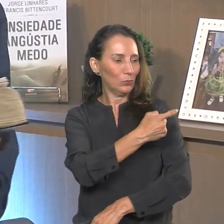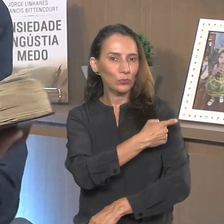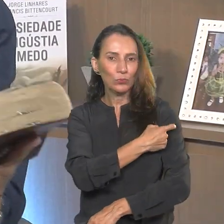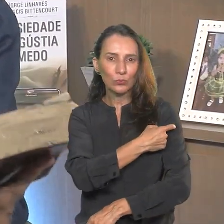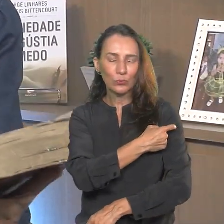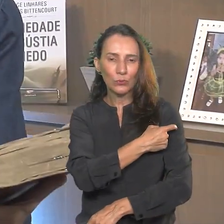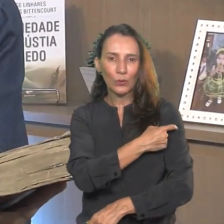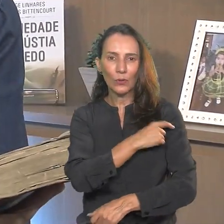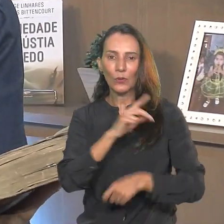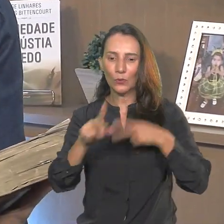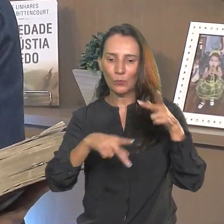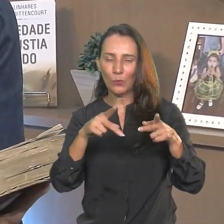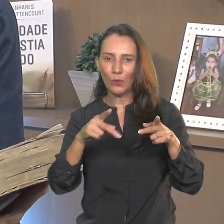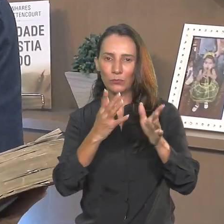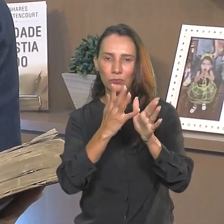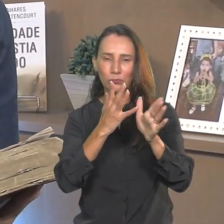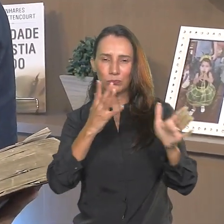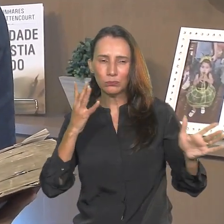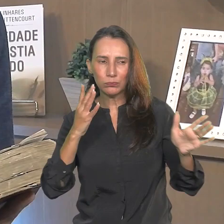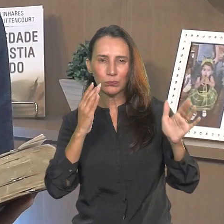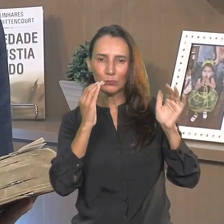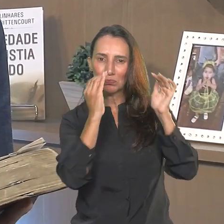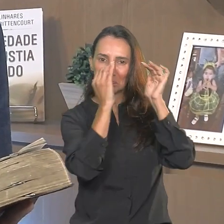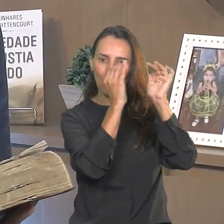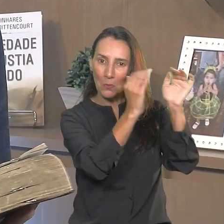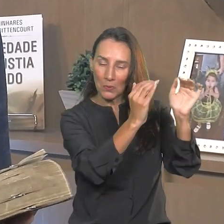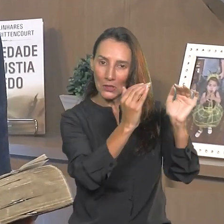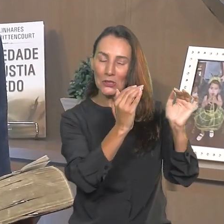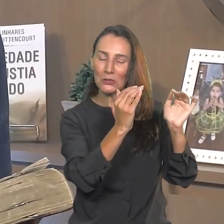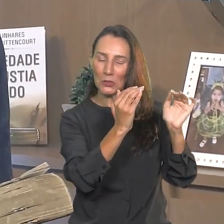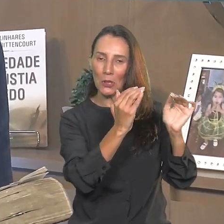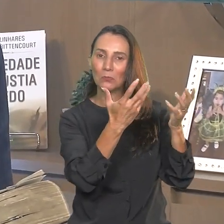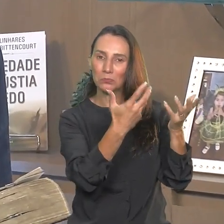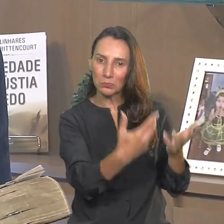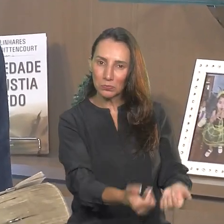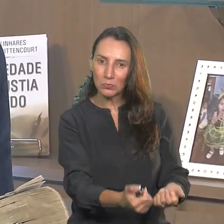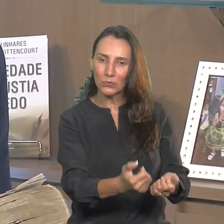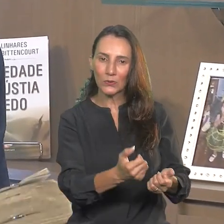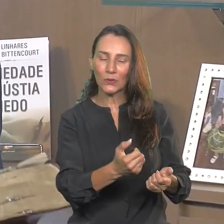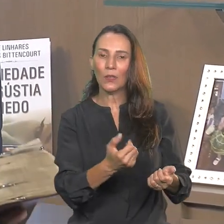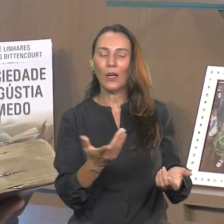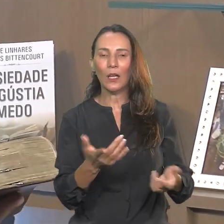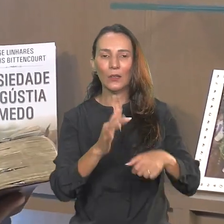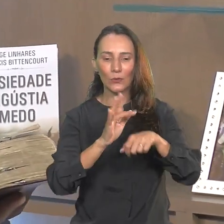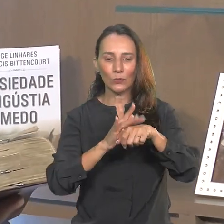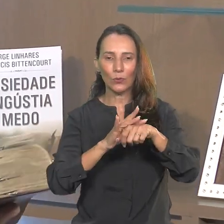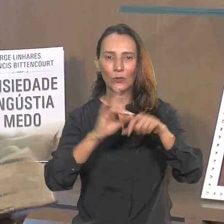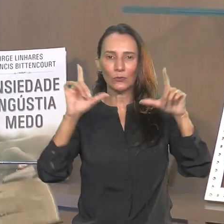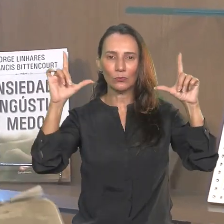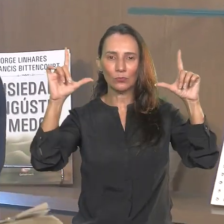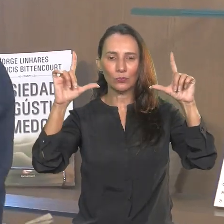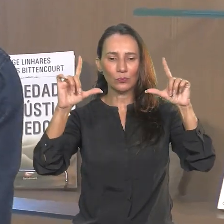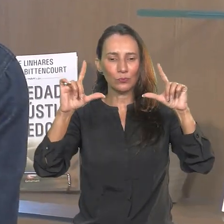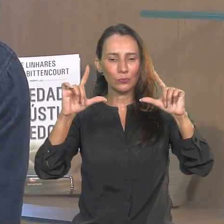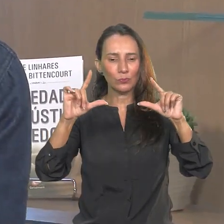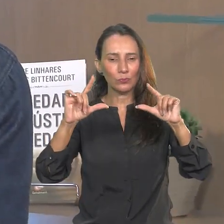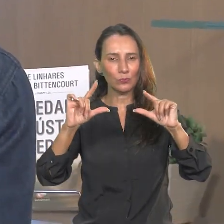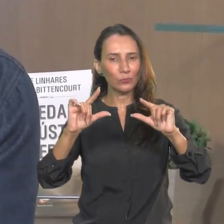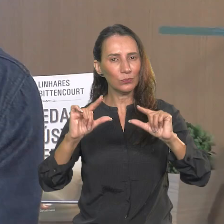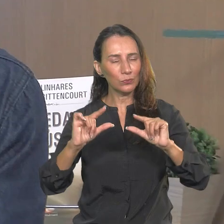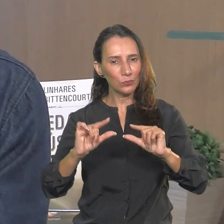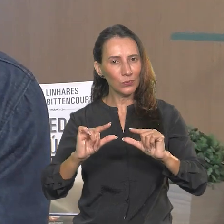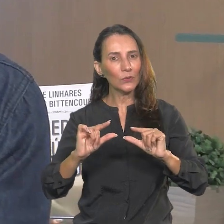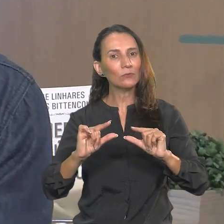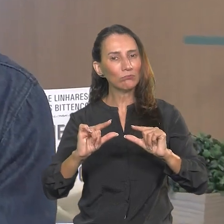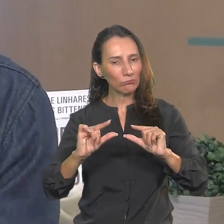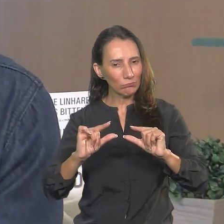o povo obedecer, que o número de doenças, de doentes, caiu vertiginosamente. Põe bem grande a imagem